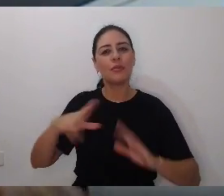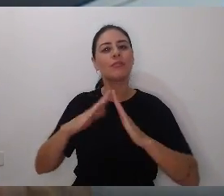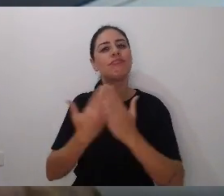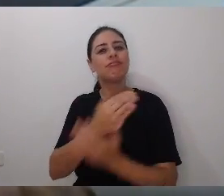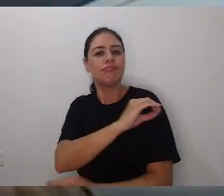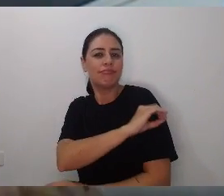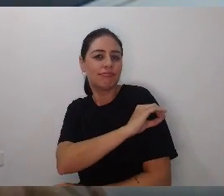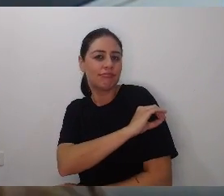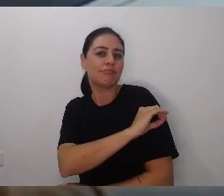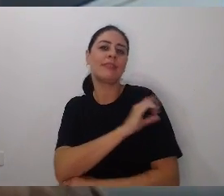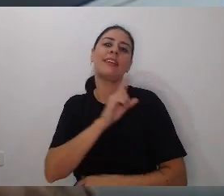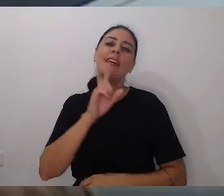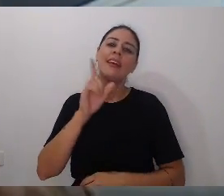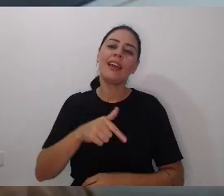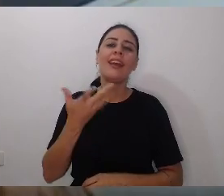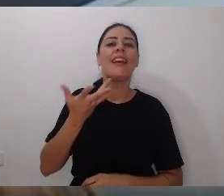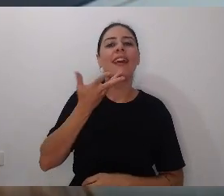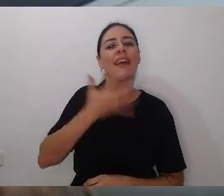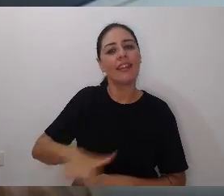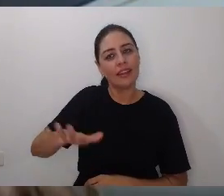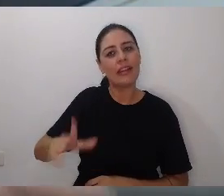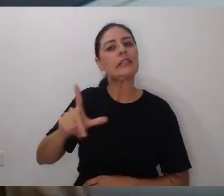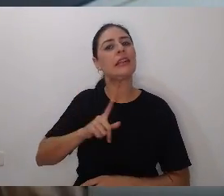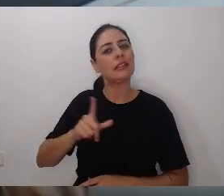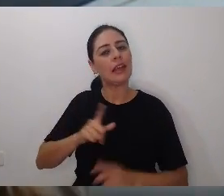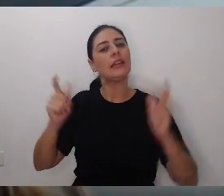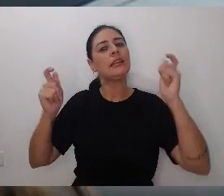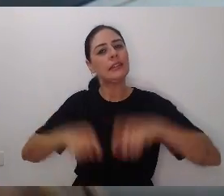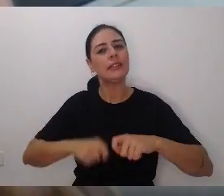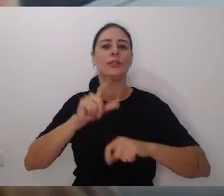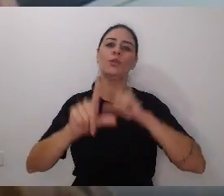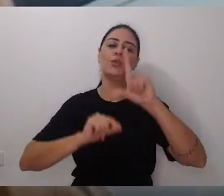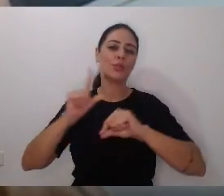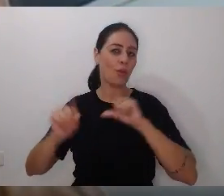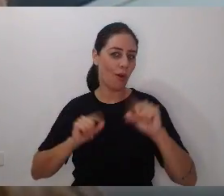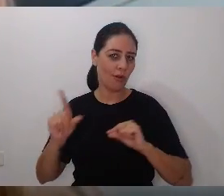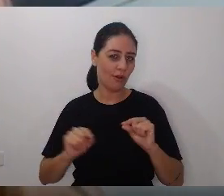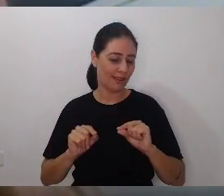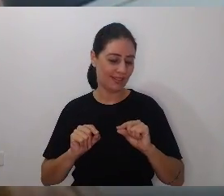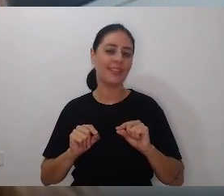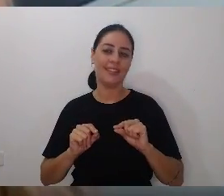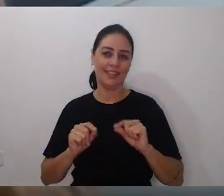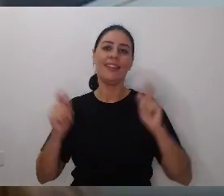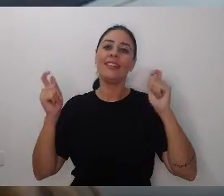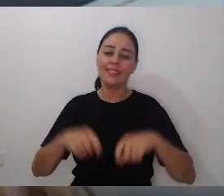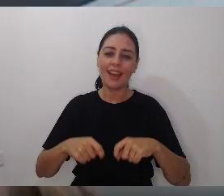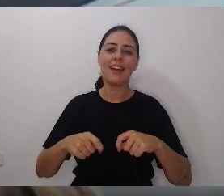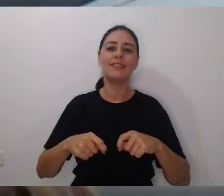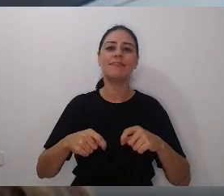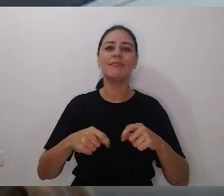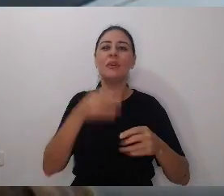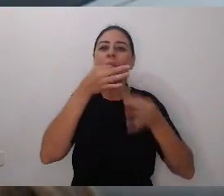o termo do protagonismo compartilhado, que essa criança, junto com a família, ou junto com o profissional, com o professor ou educador